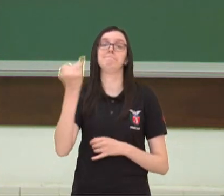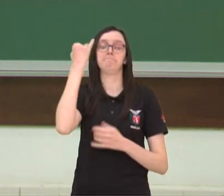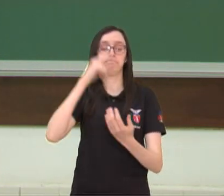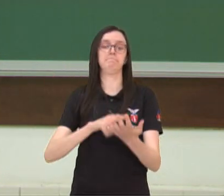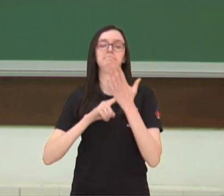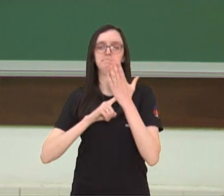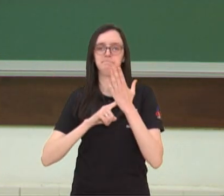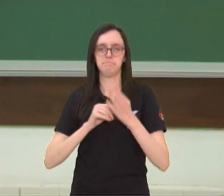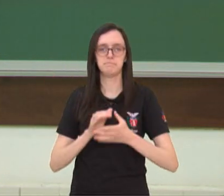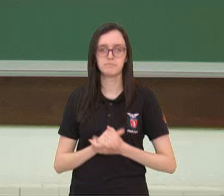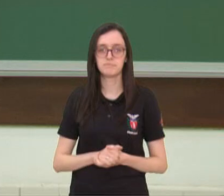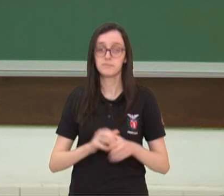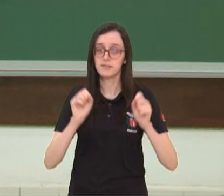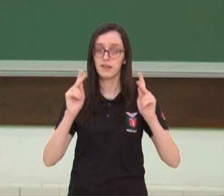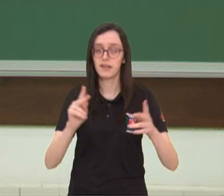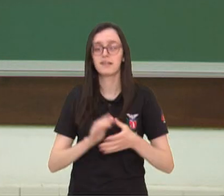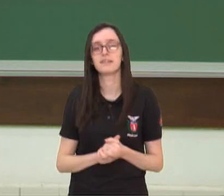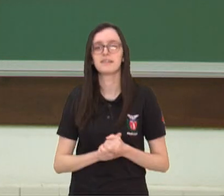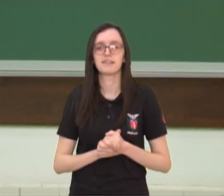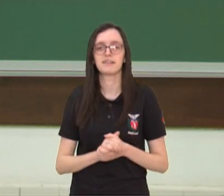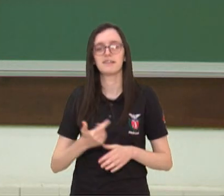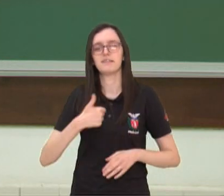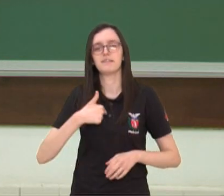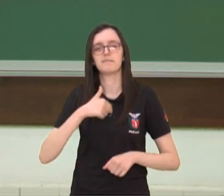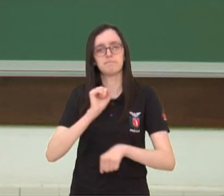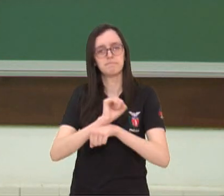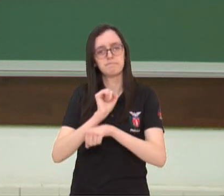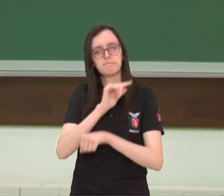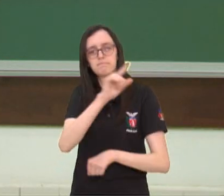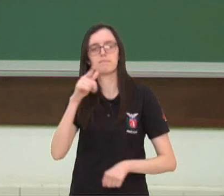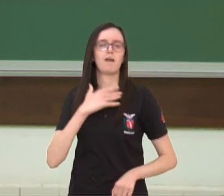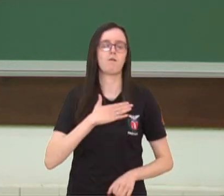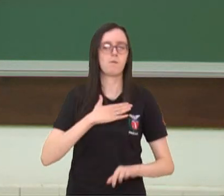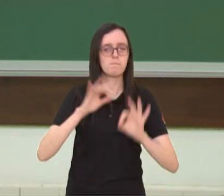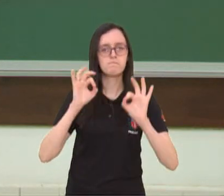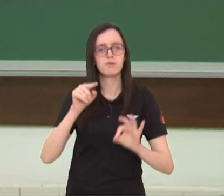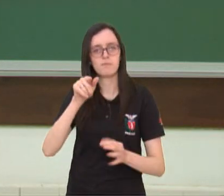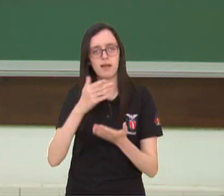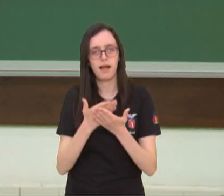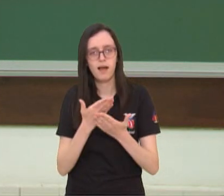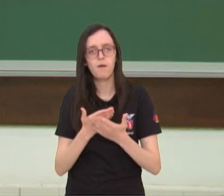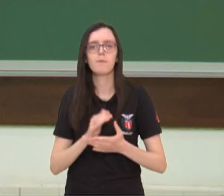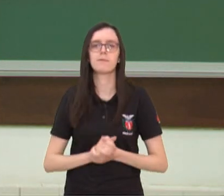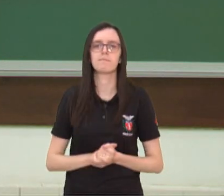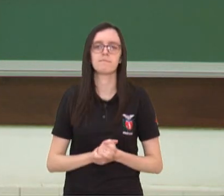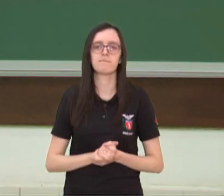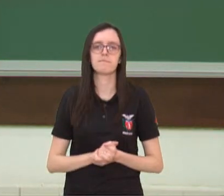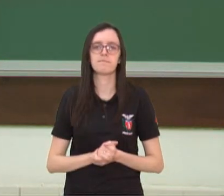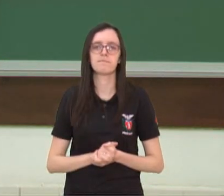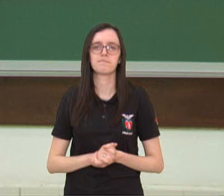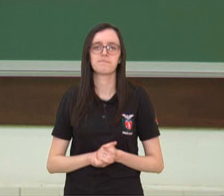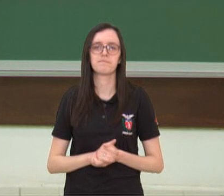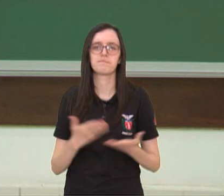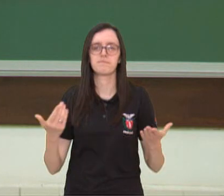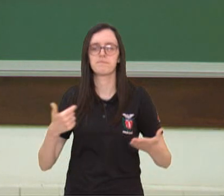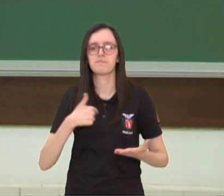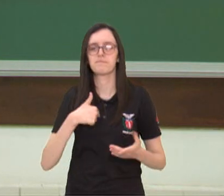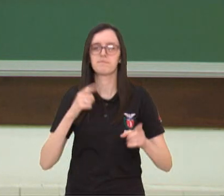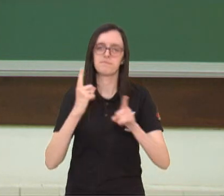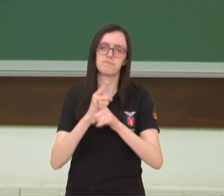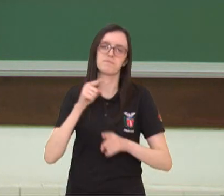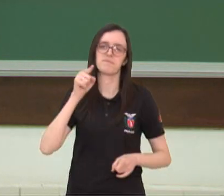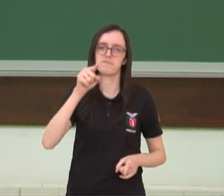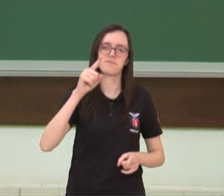significativa em si. Ok? Eu espero que você tenha gostado dessa aula e eu encontro